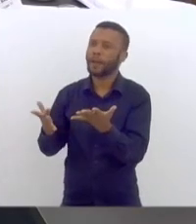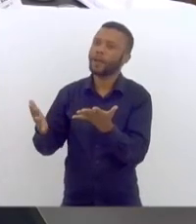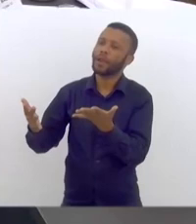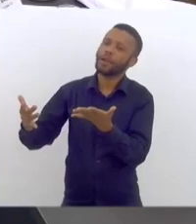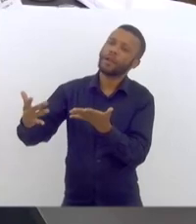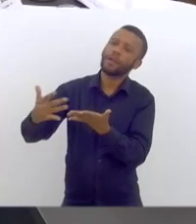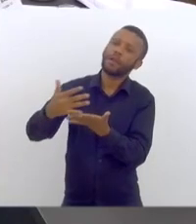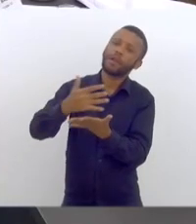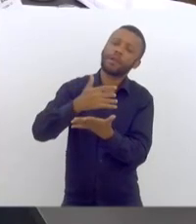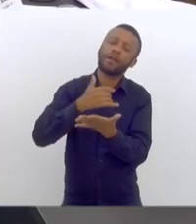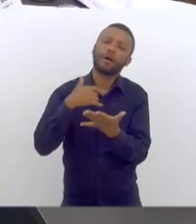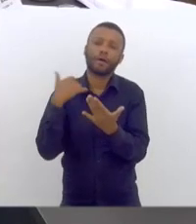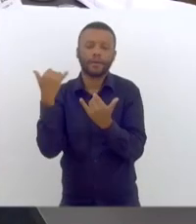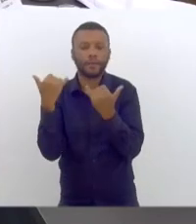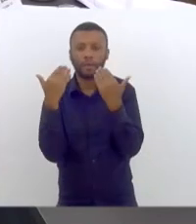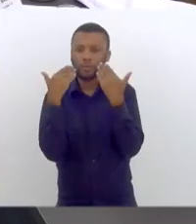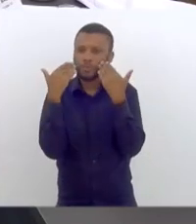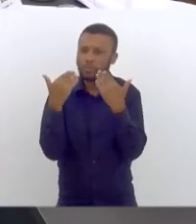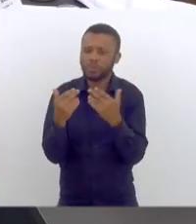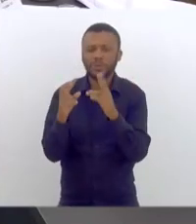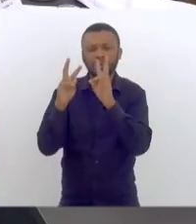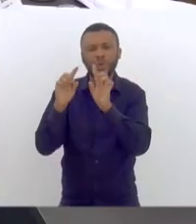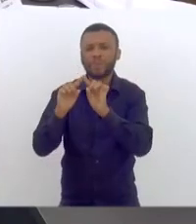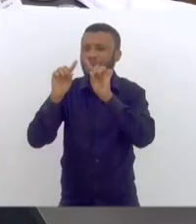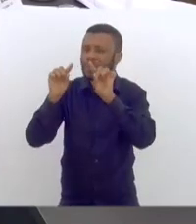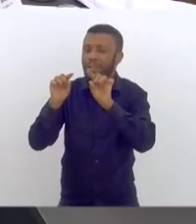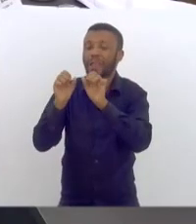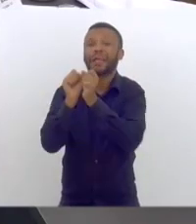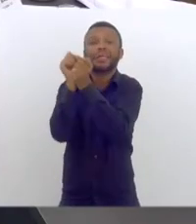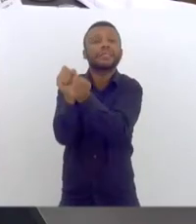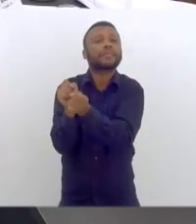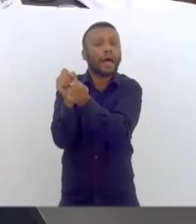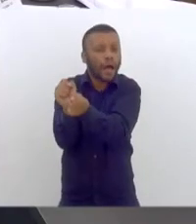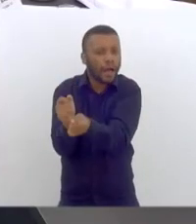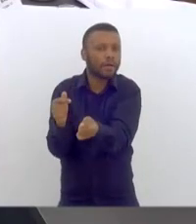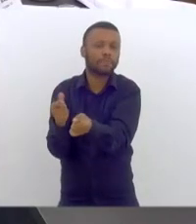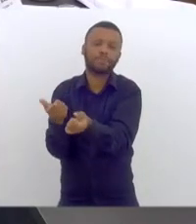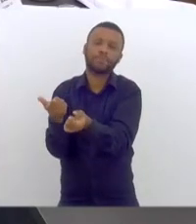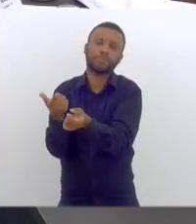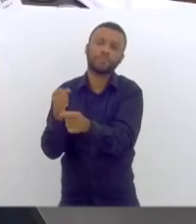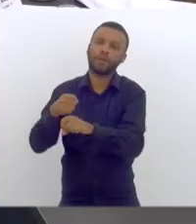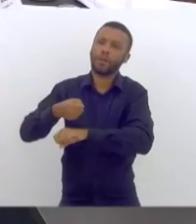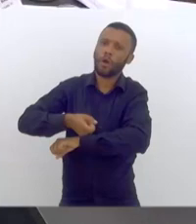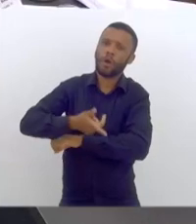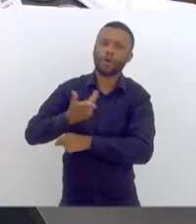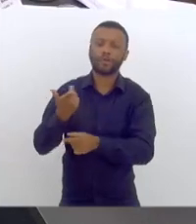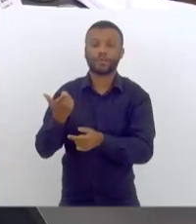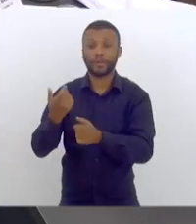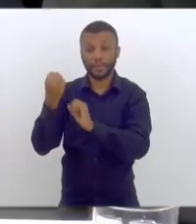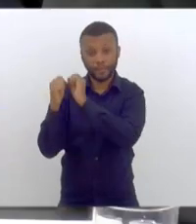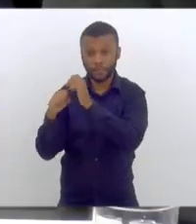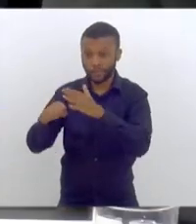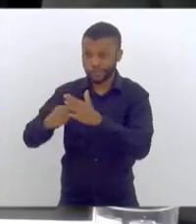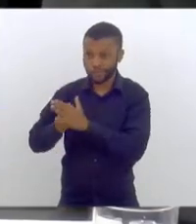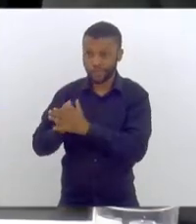dado público né de escravo e outros bancos de dados que a gente usa dos impedidos a gente já alimenta o nosso sistema Então hoje